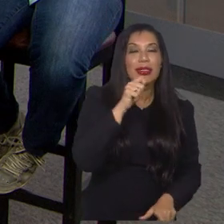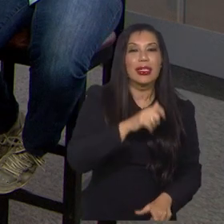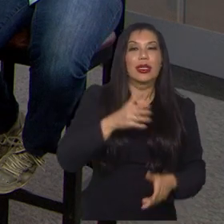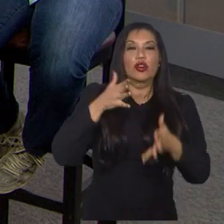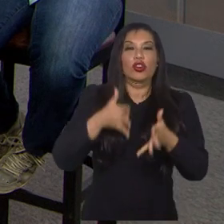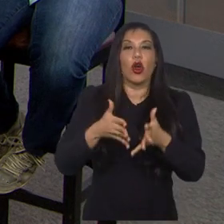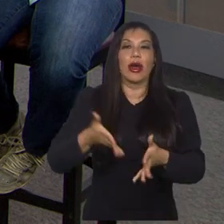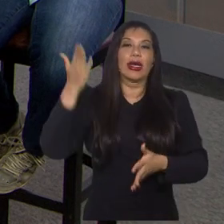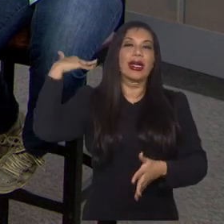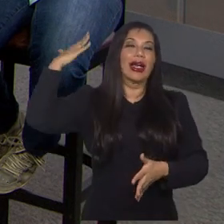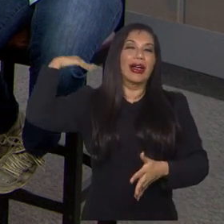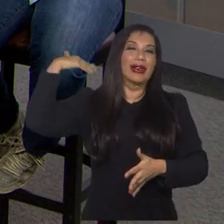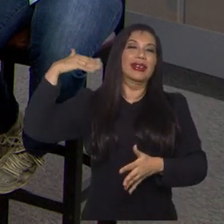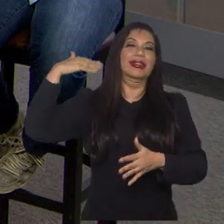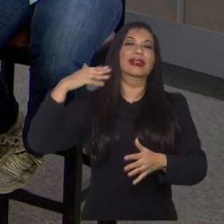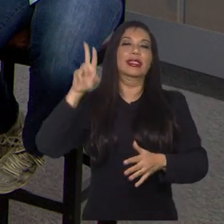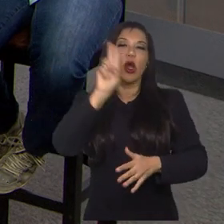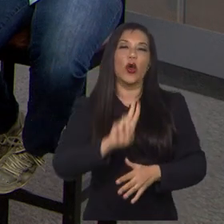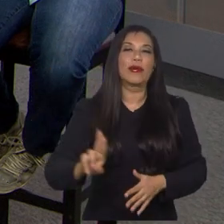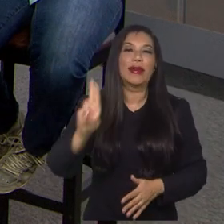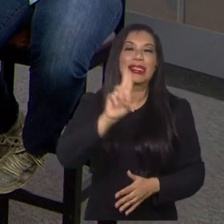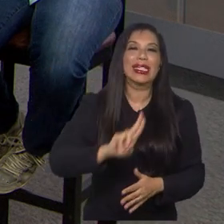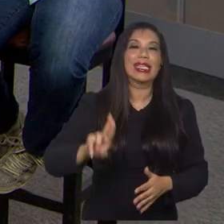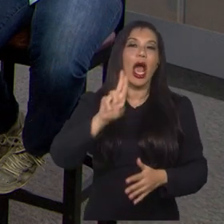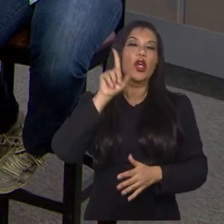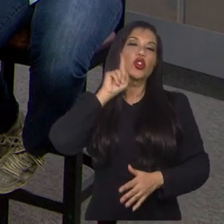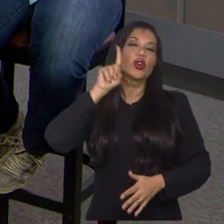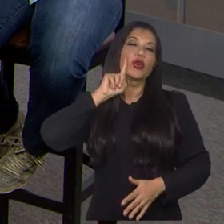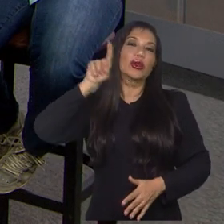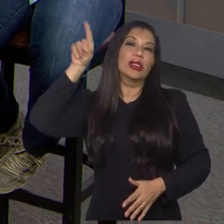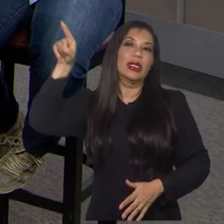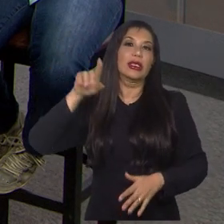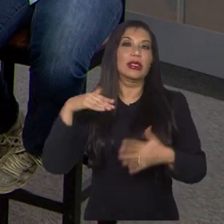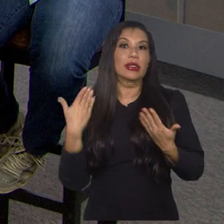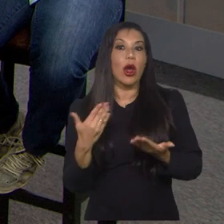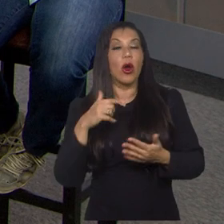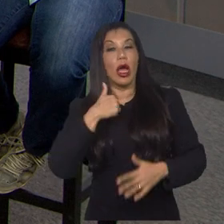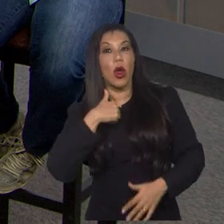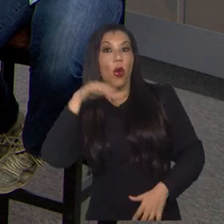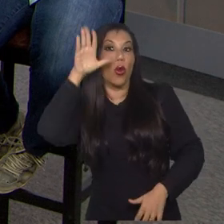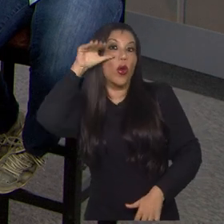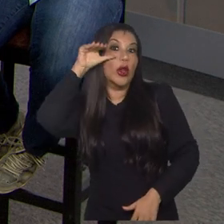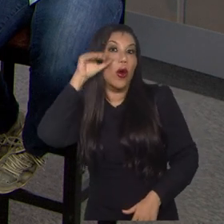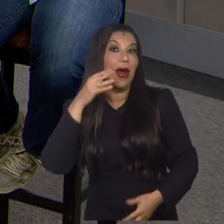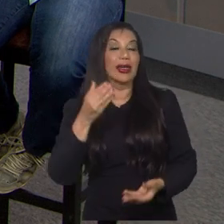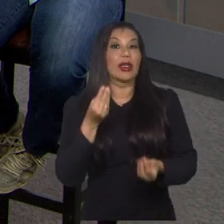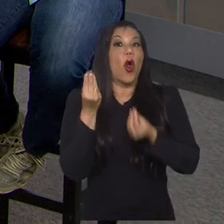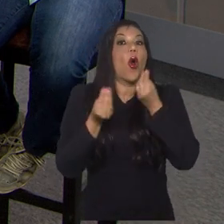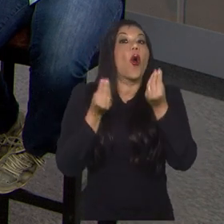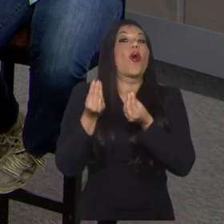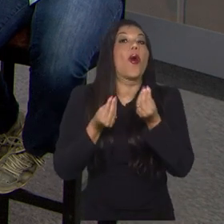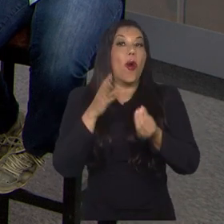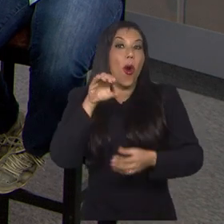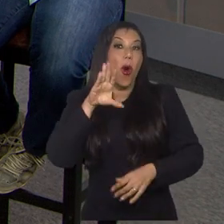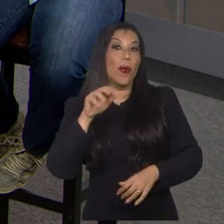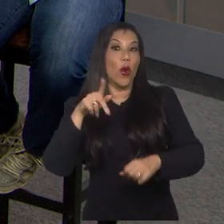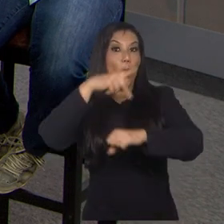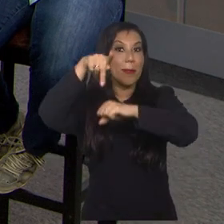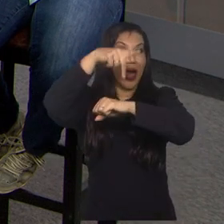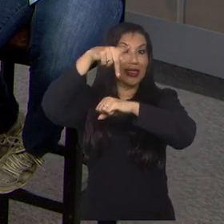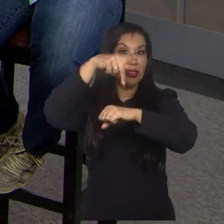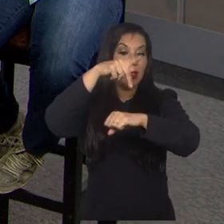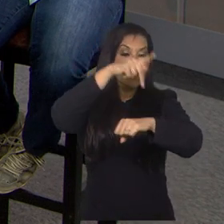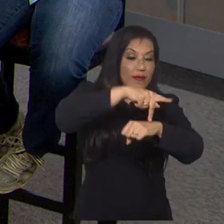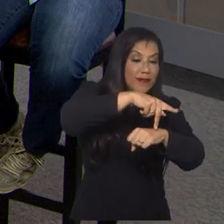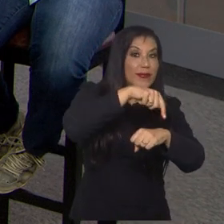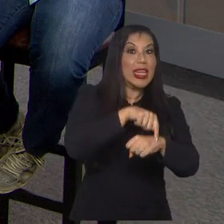college, que é a parte ali da universidade lá nos Estados Unidos. Então, eu estou muito curiosa para ver como é que vai ser esse time jogando na